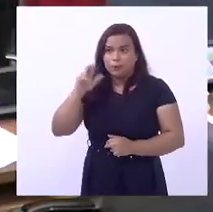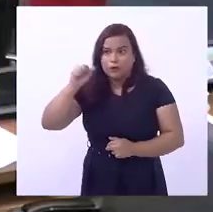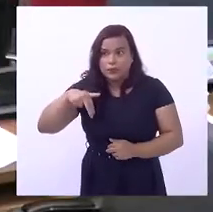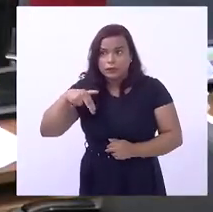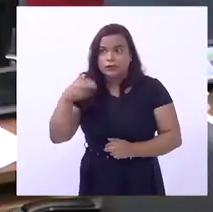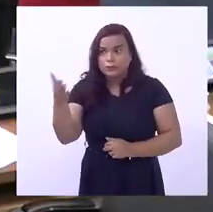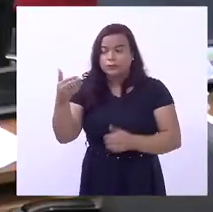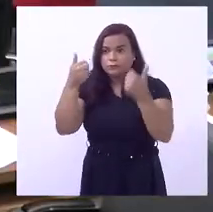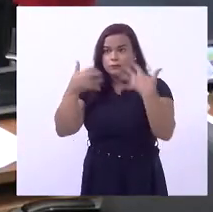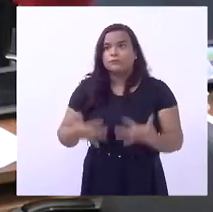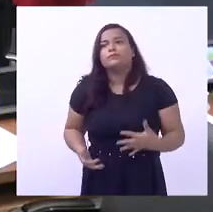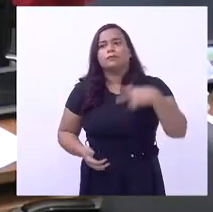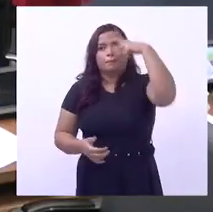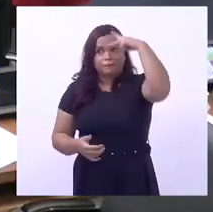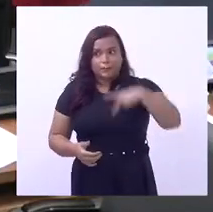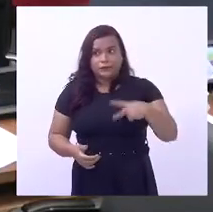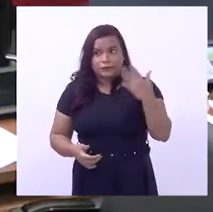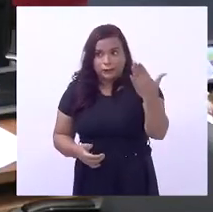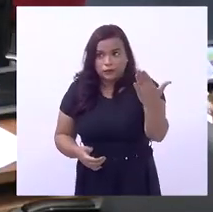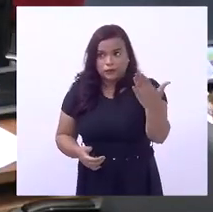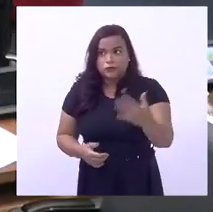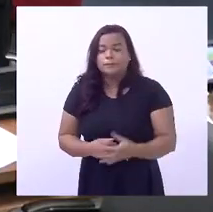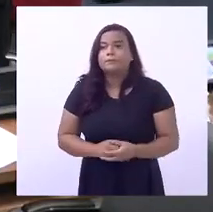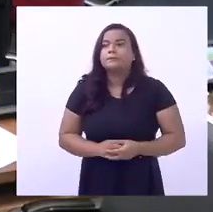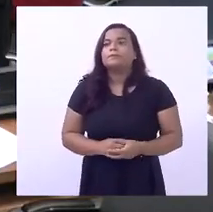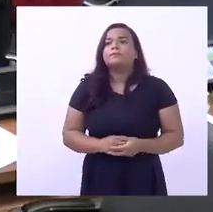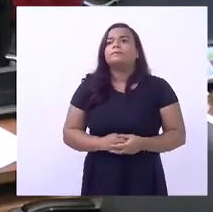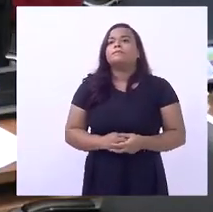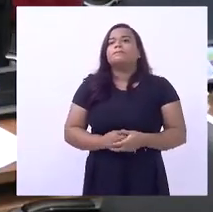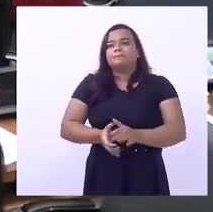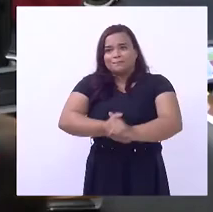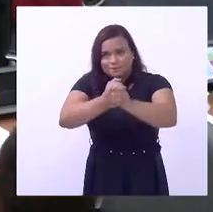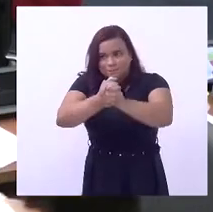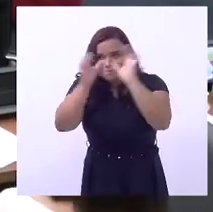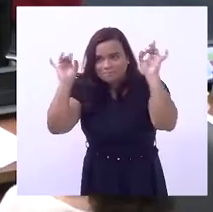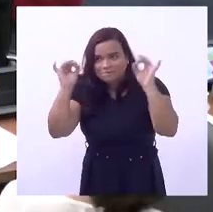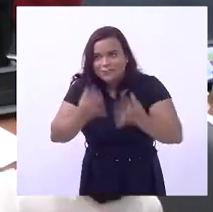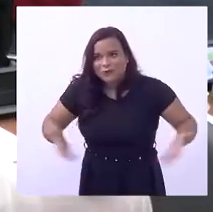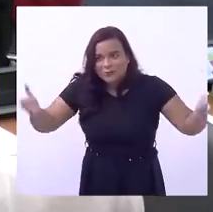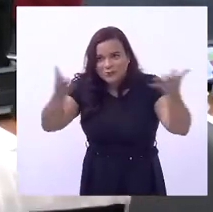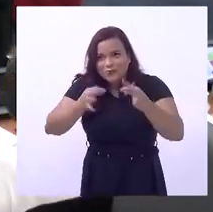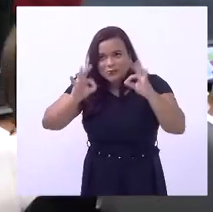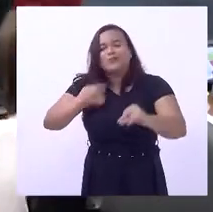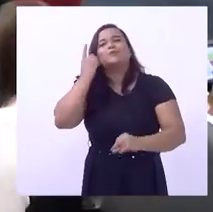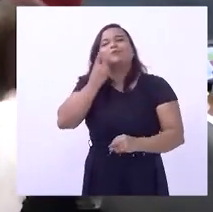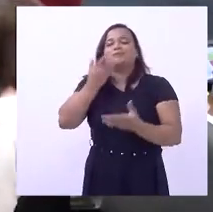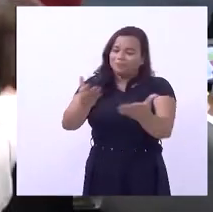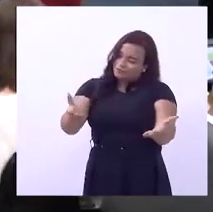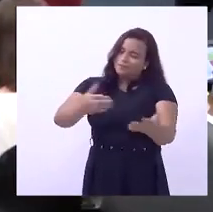Presidente, quero fazer uma saudação especial a todos os deputados, deputadas.